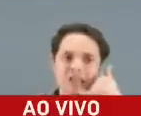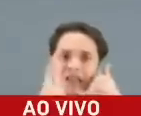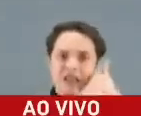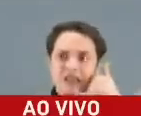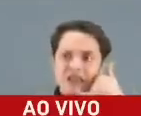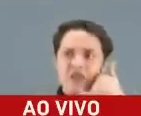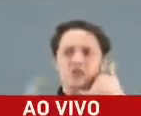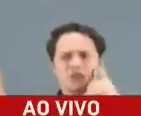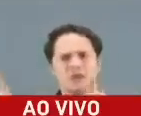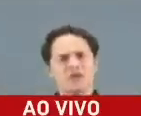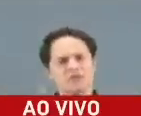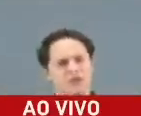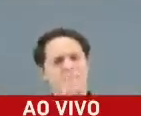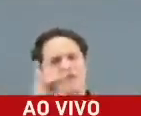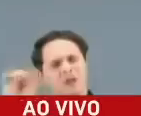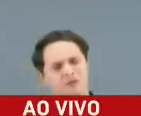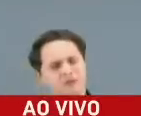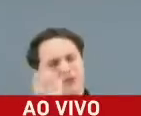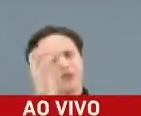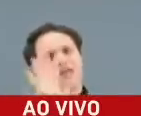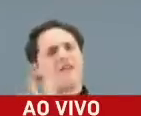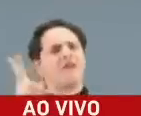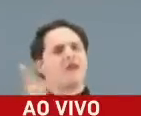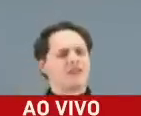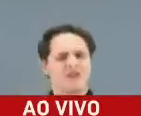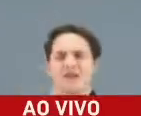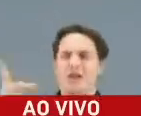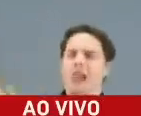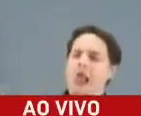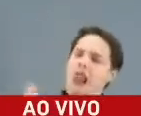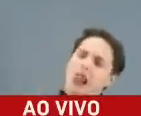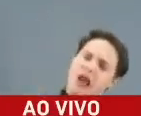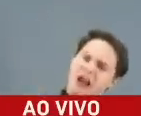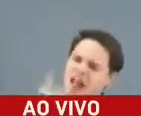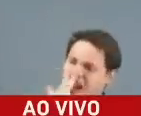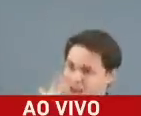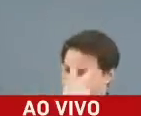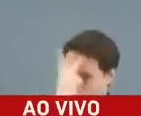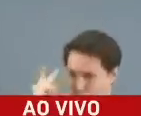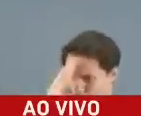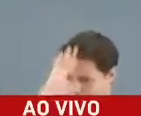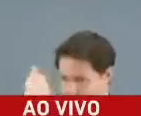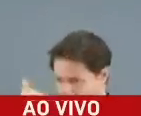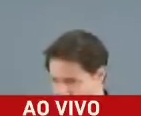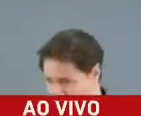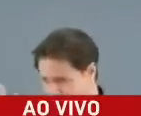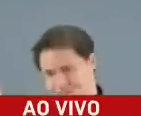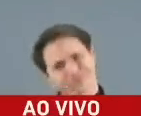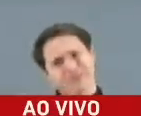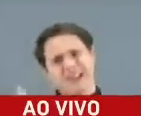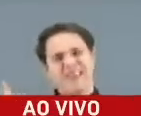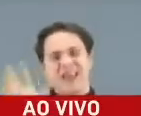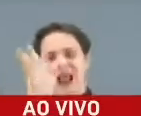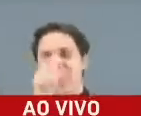tudo. A verdade virá à tona. Então não se iluda, não ache que eles estão do seu lado. Eles querem apenas